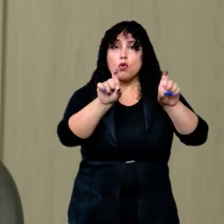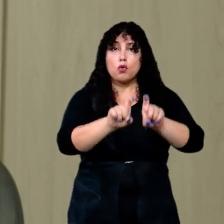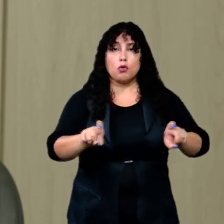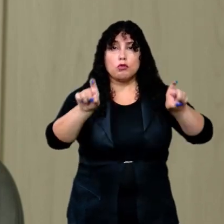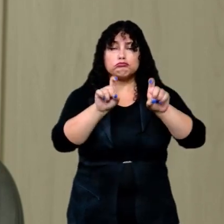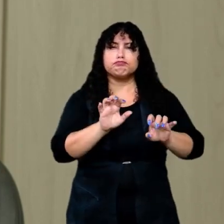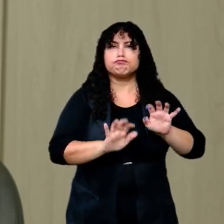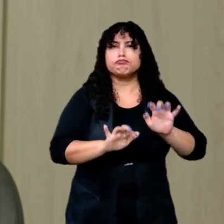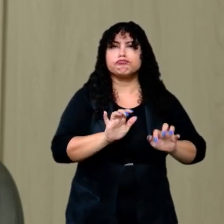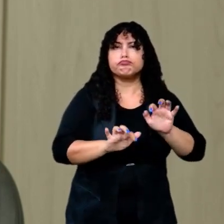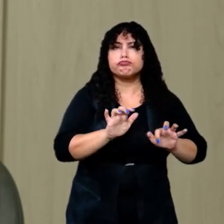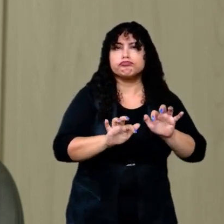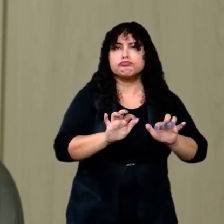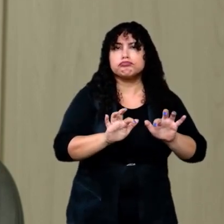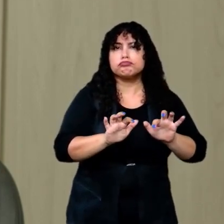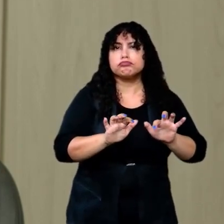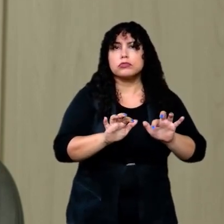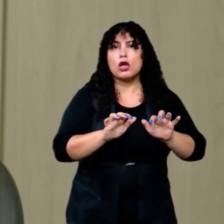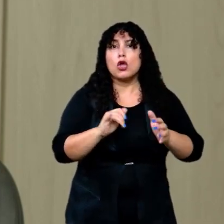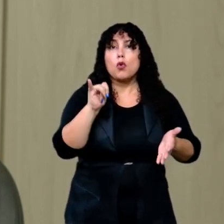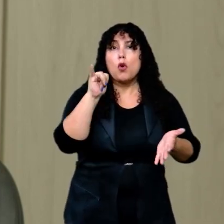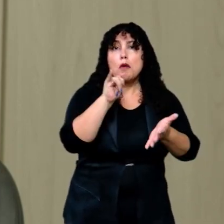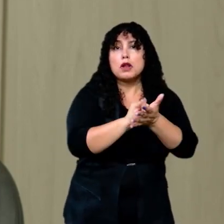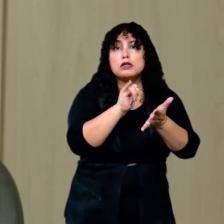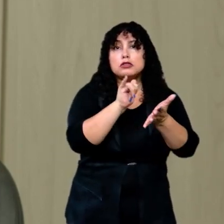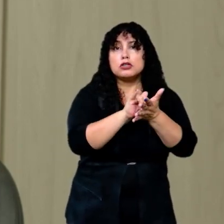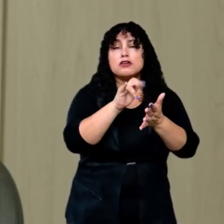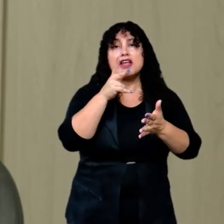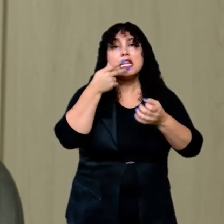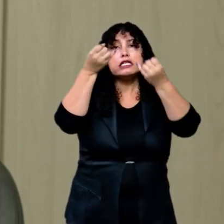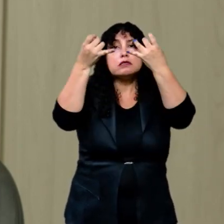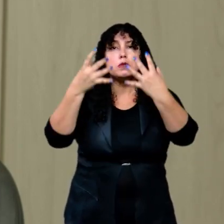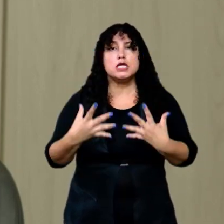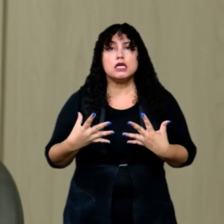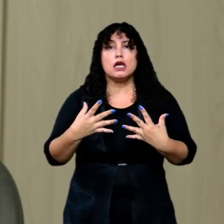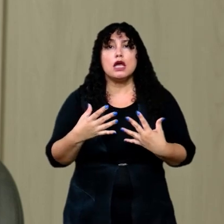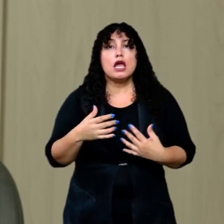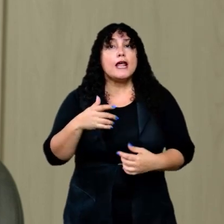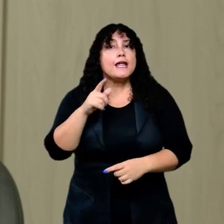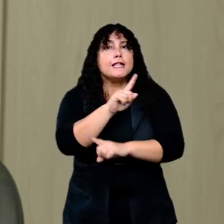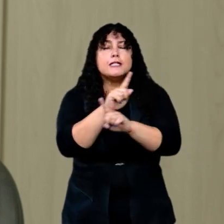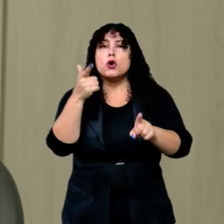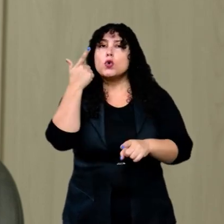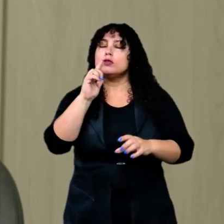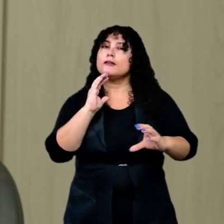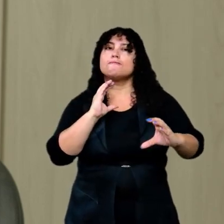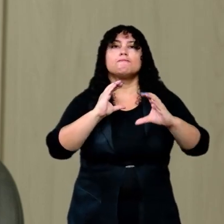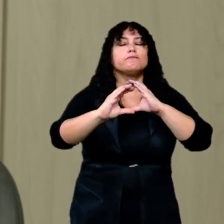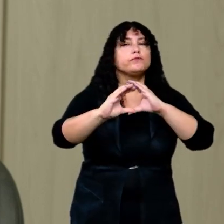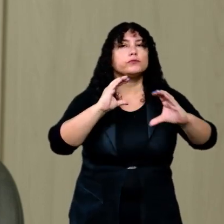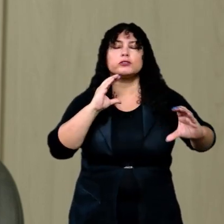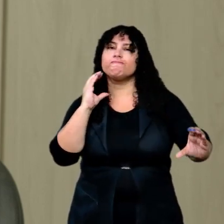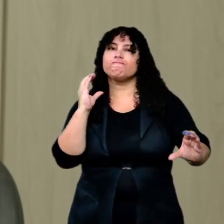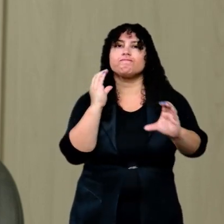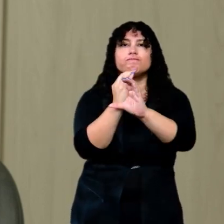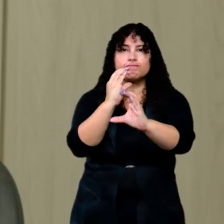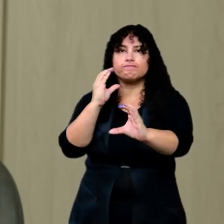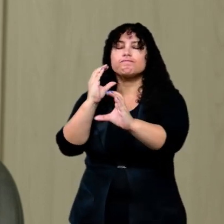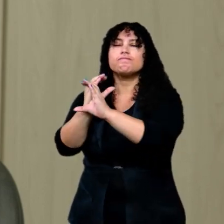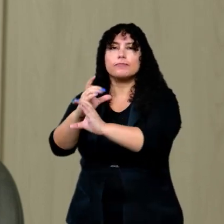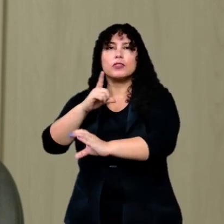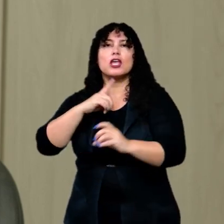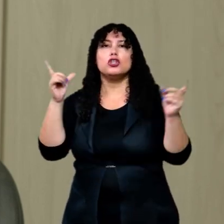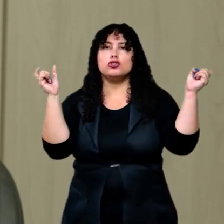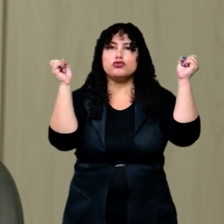que ele digita e o aplicativo vai lá e fala o que ele quer. Então, ele não consegue se comunicar, ele tem essa dificuldade. Ou,